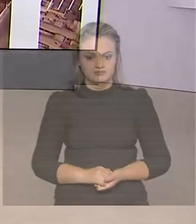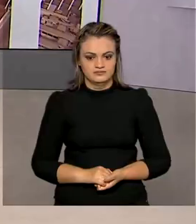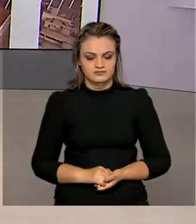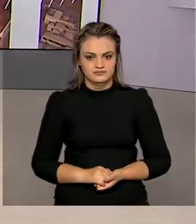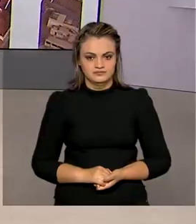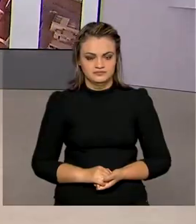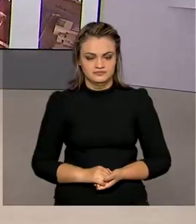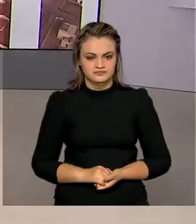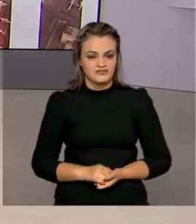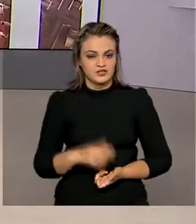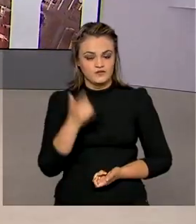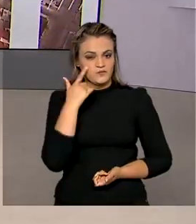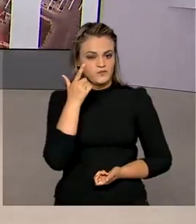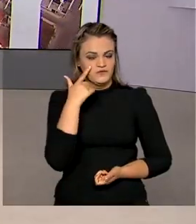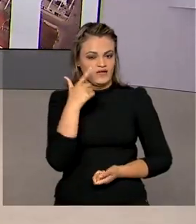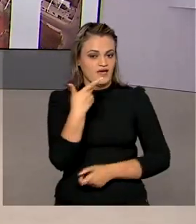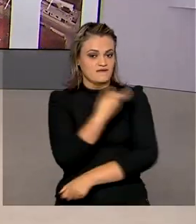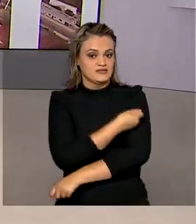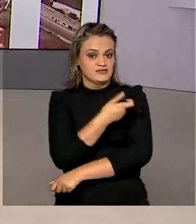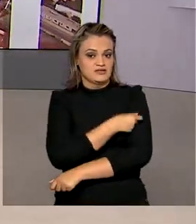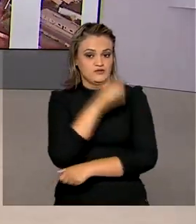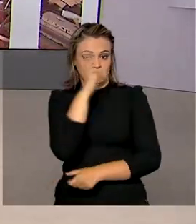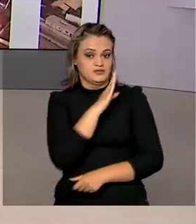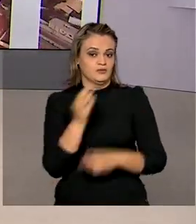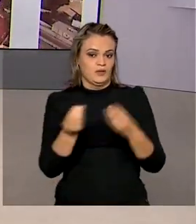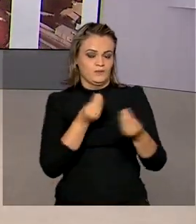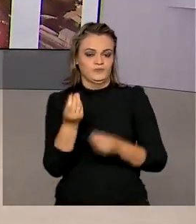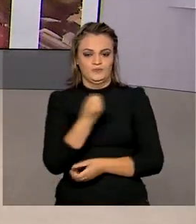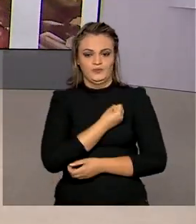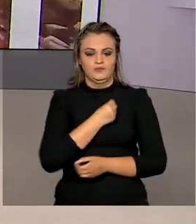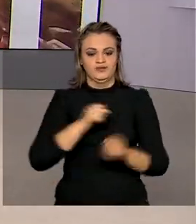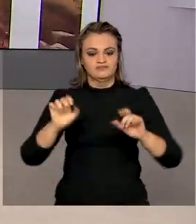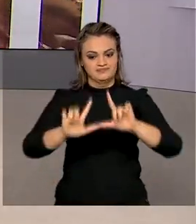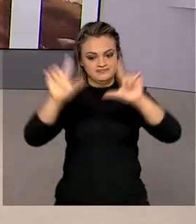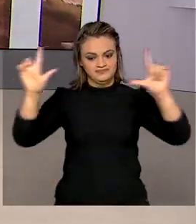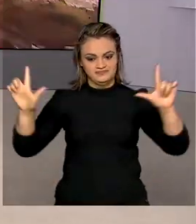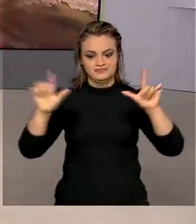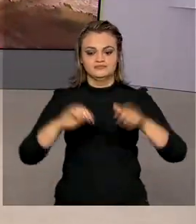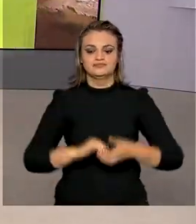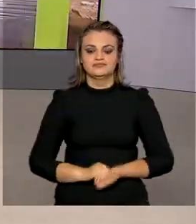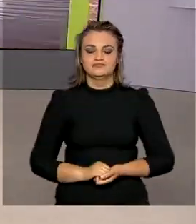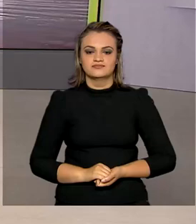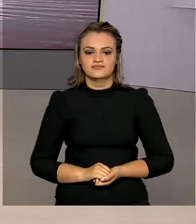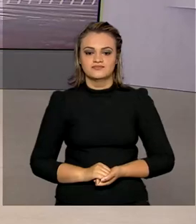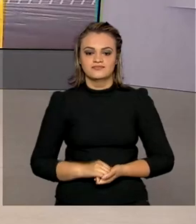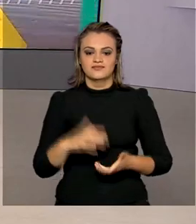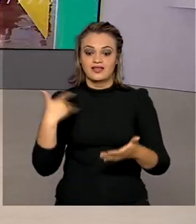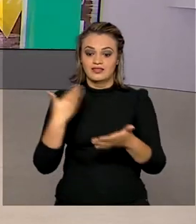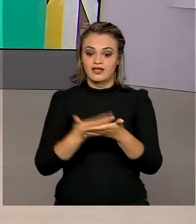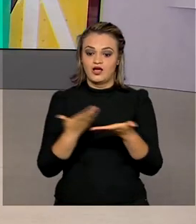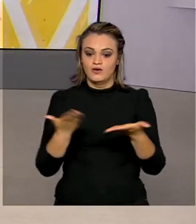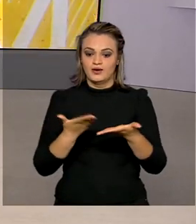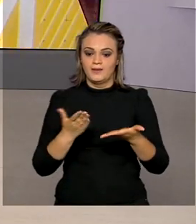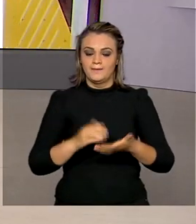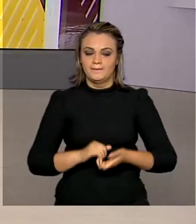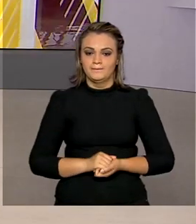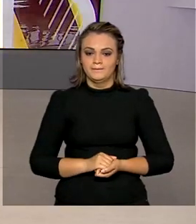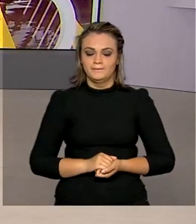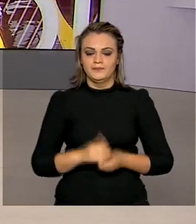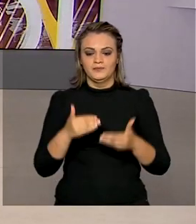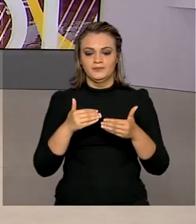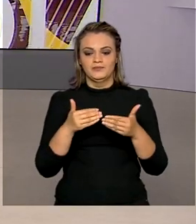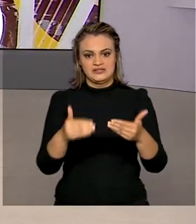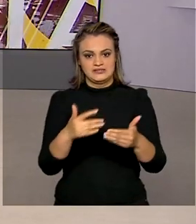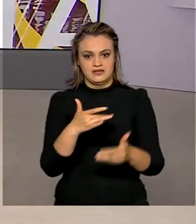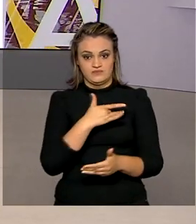Vamos conferir como está a vacinação no Brasil? Os números estão aqui no telão? Olha, até agora o Ministério da Saúde